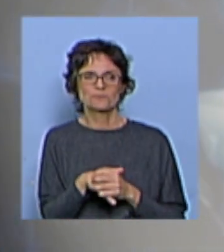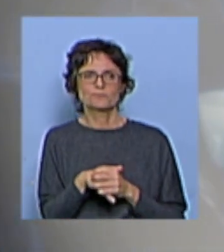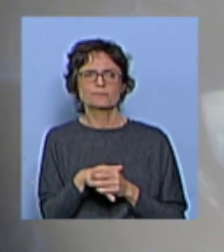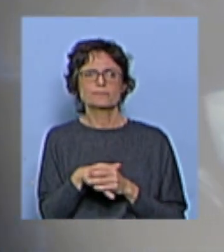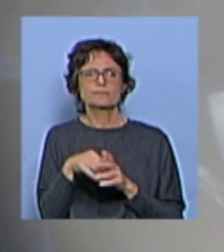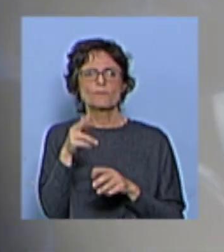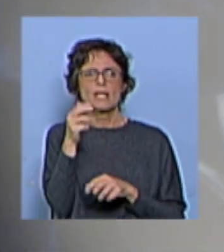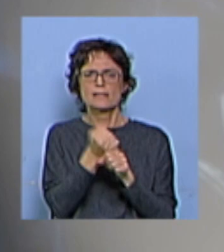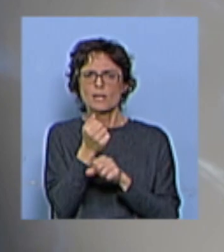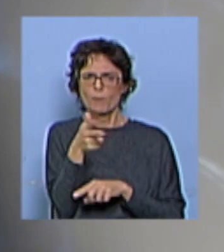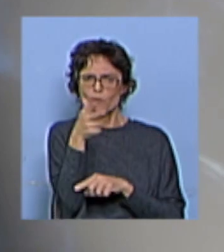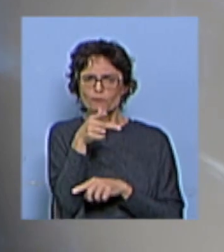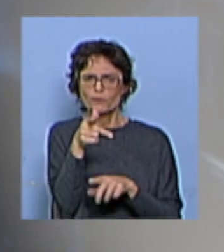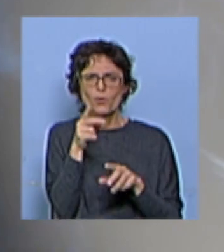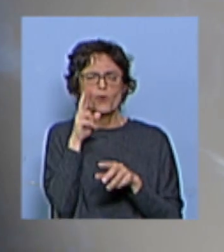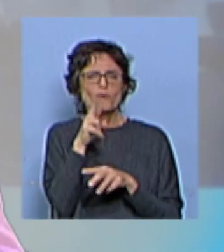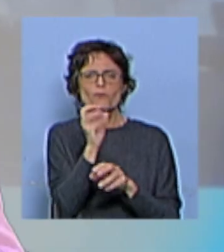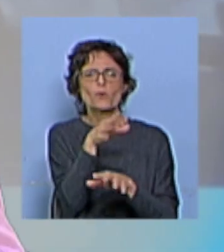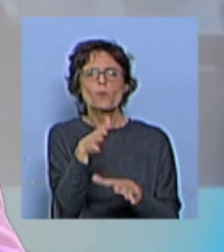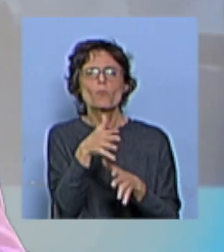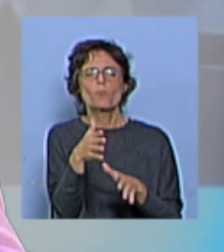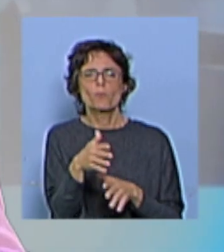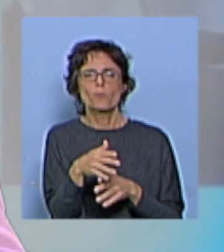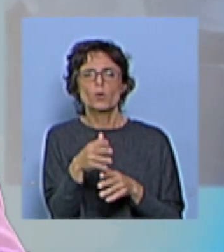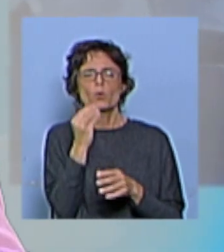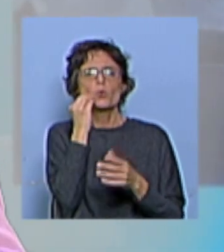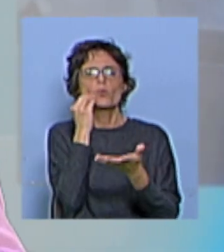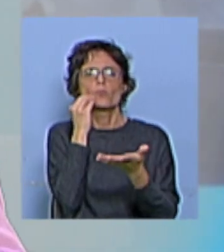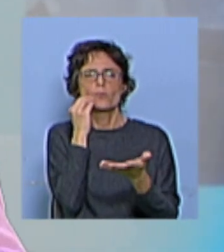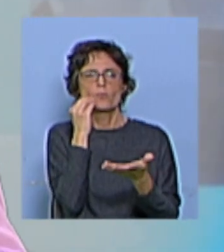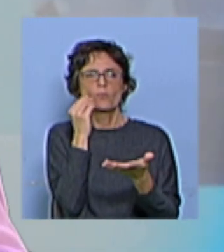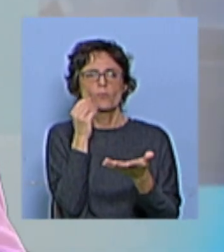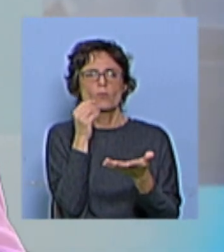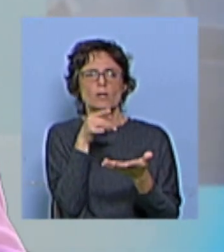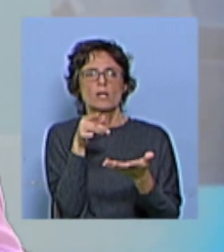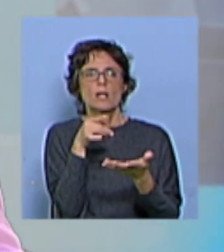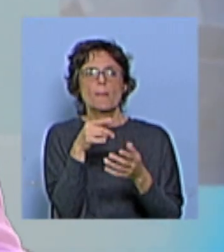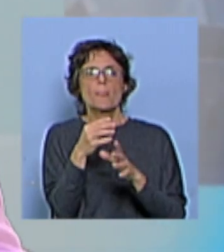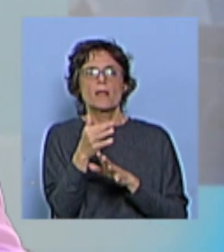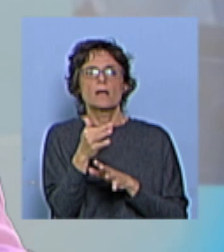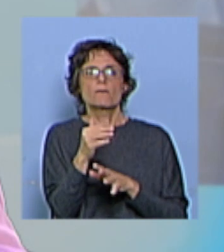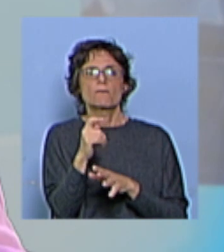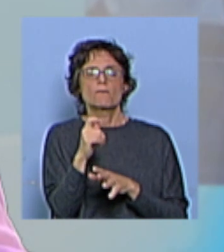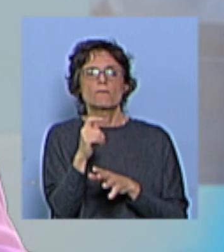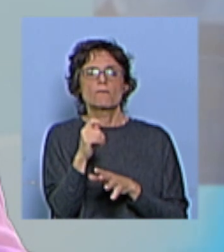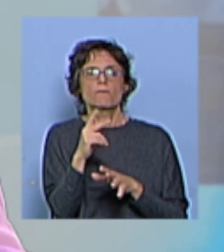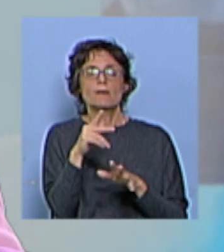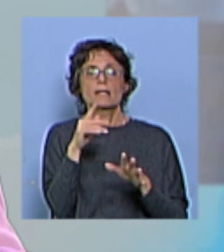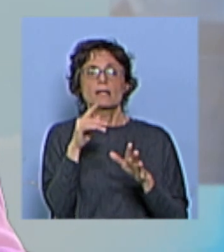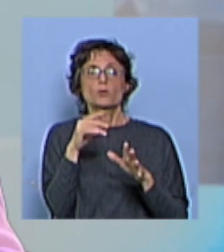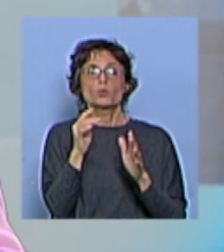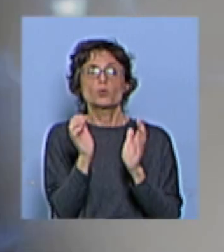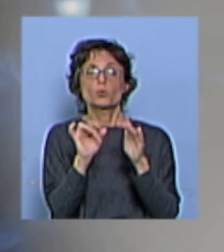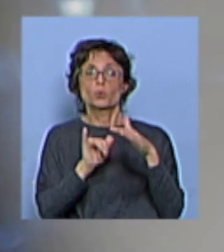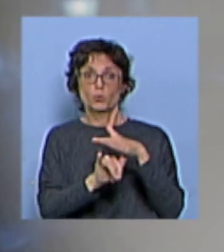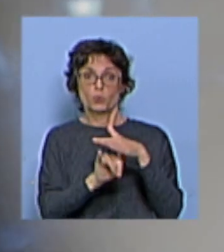documentário Viagens? Sim, pode-se ver no canal YouTube da FEC, FEC ONGD, no YouTube. Muito bem, ficas desde